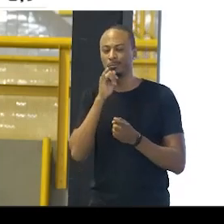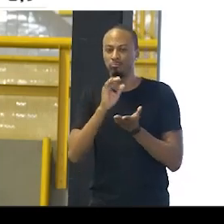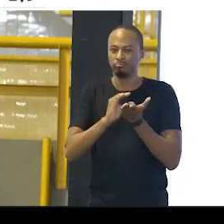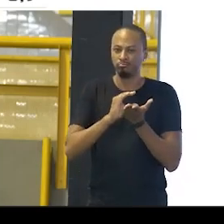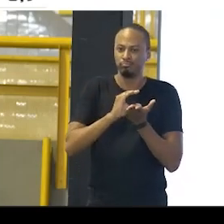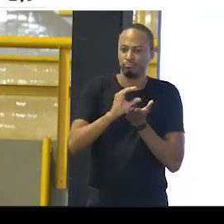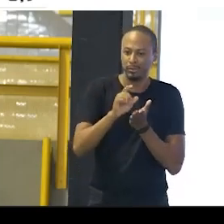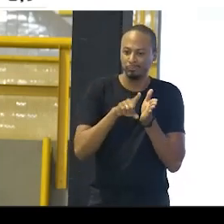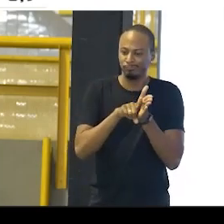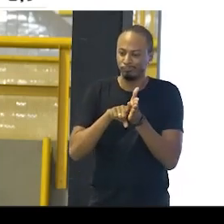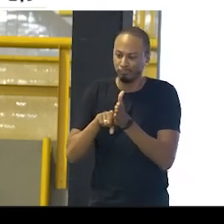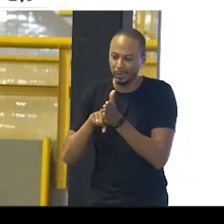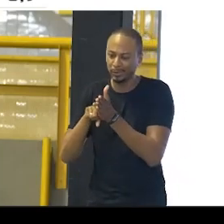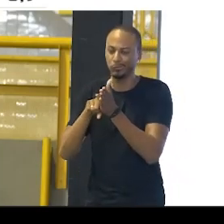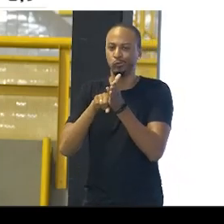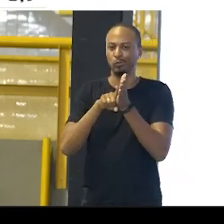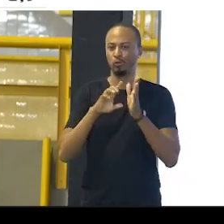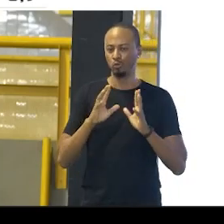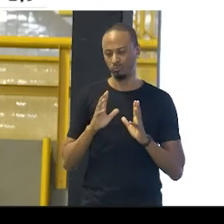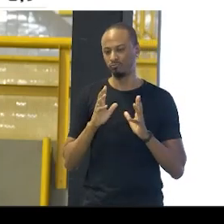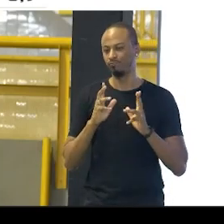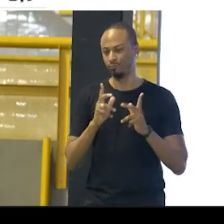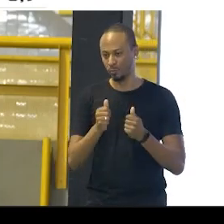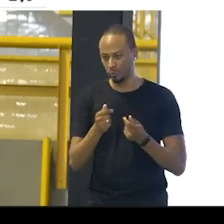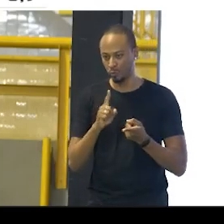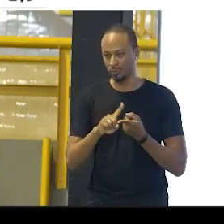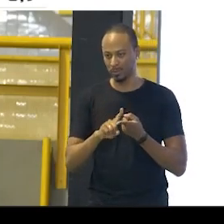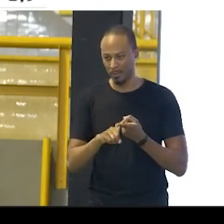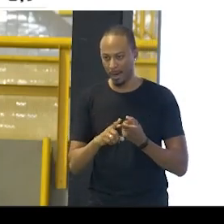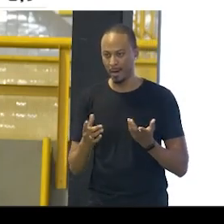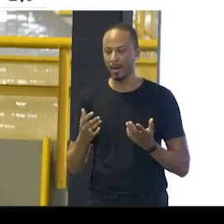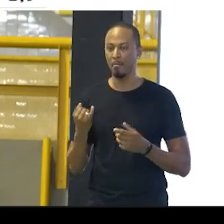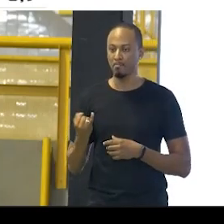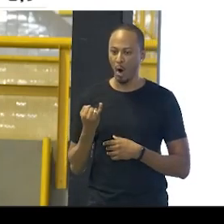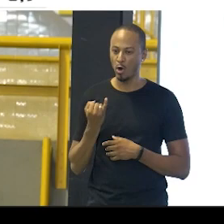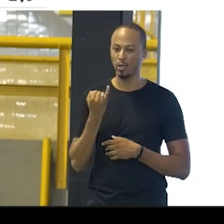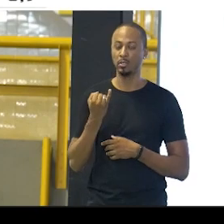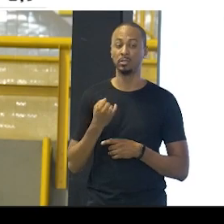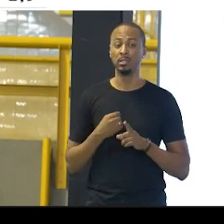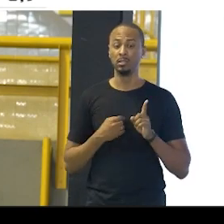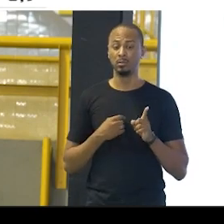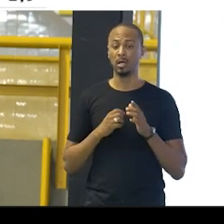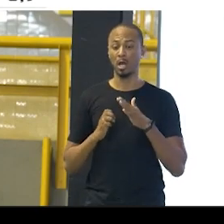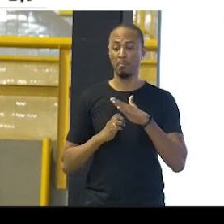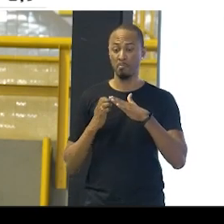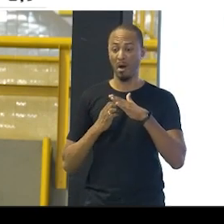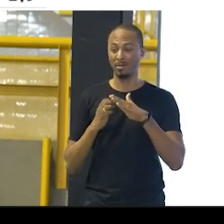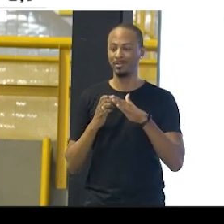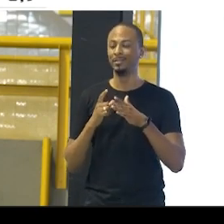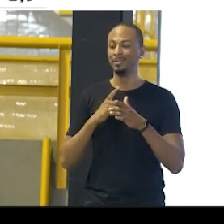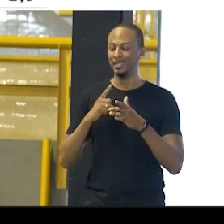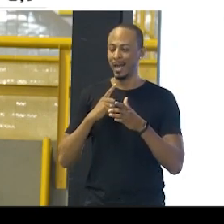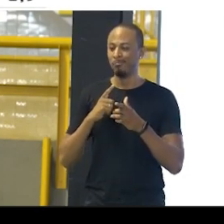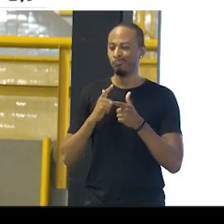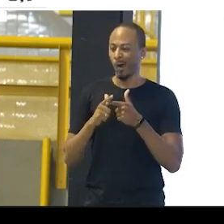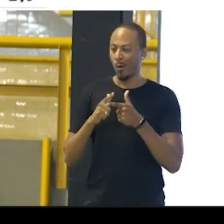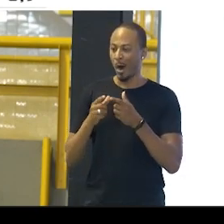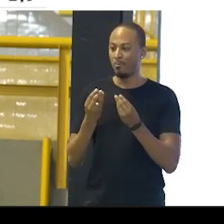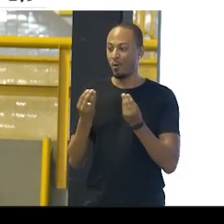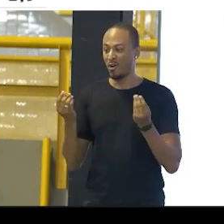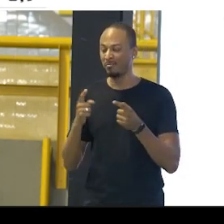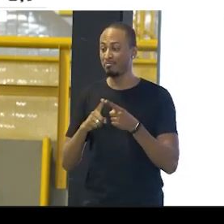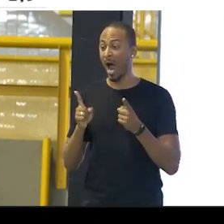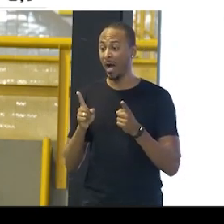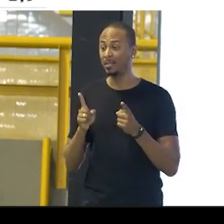política partidária nem política ideológica, tá? Mas a Petrobras, mesmo com os problemas que ela enfrentou, é uma